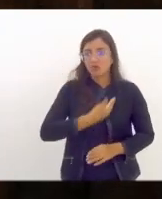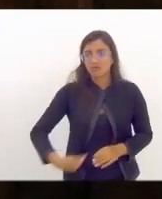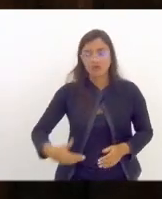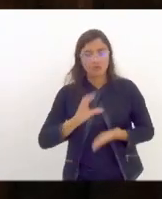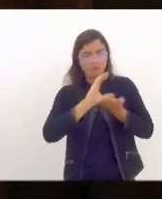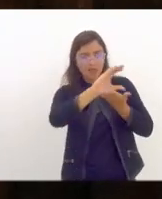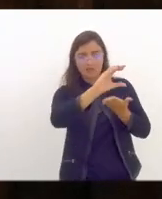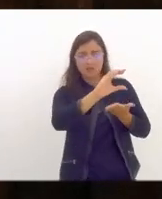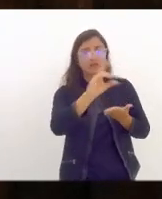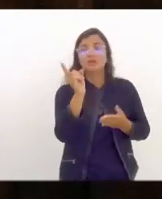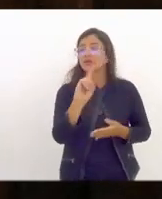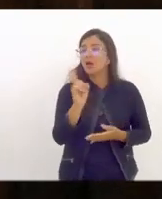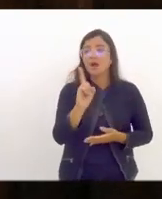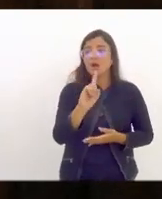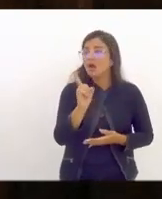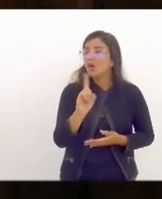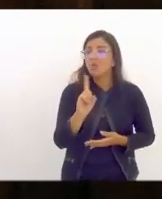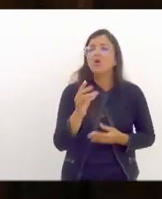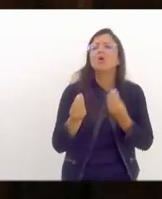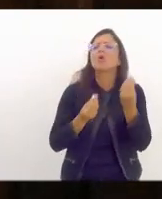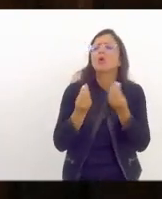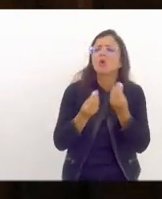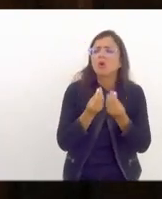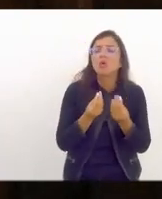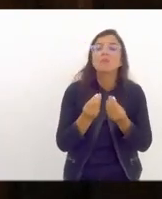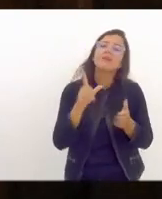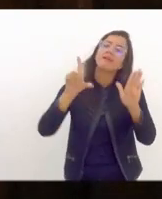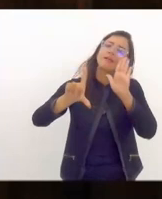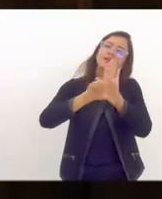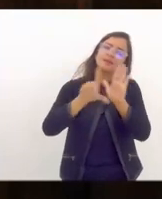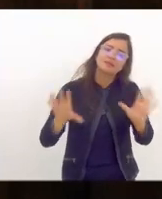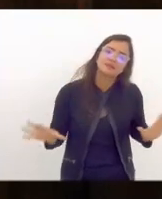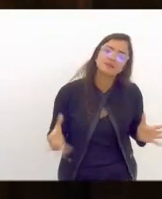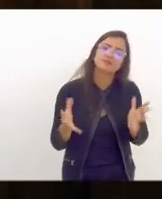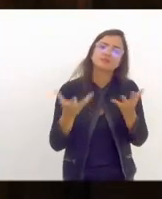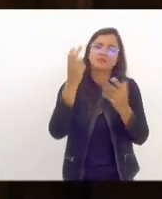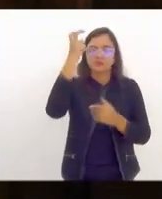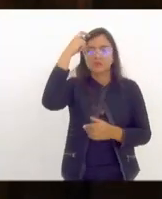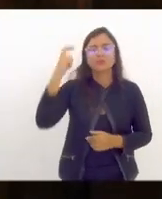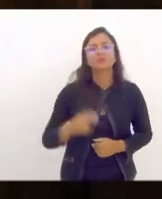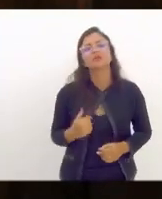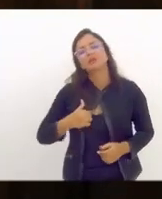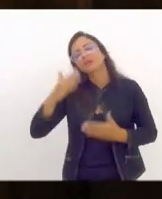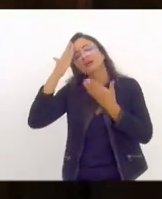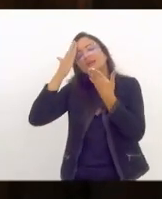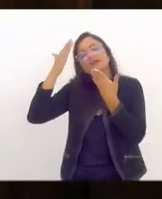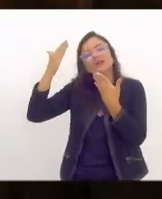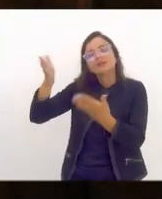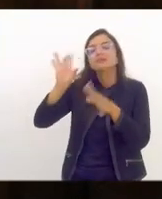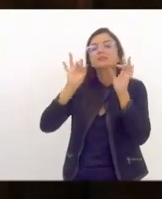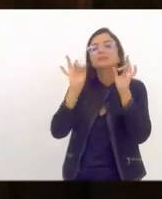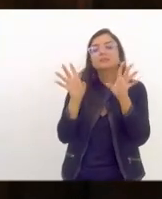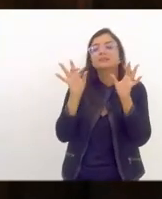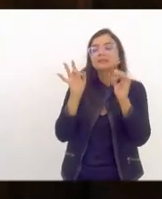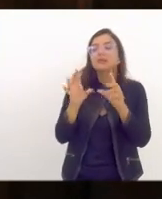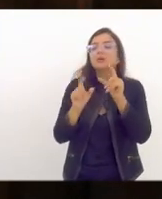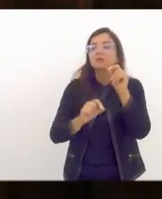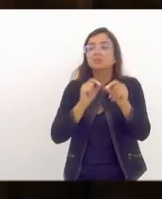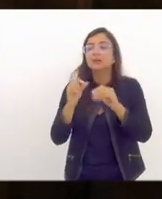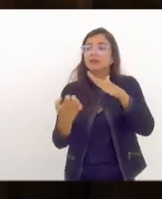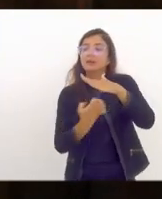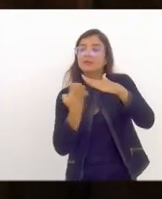tudo foi sempre através de leis de incentivo à cultura e aqui eu faço um agradecimento especial algumas